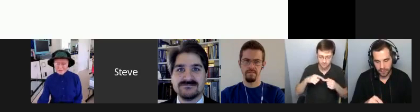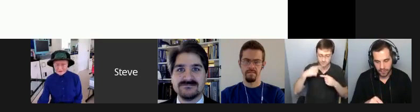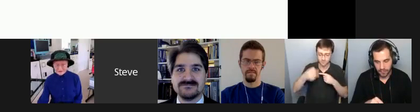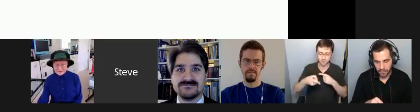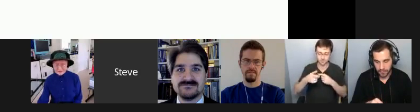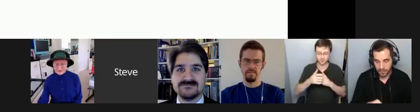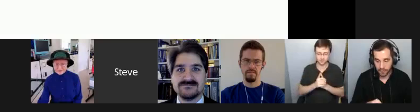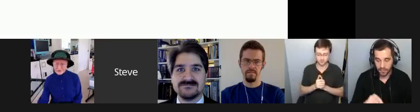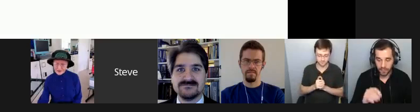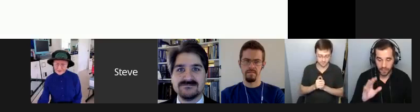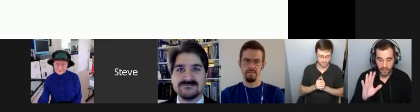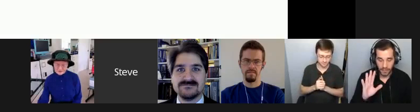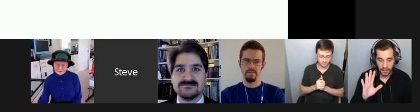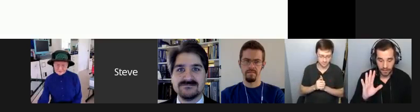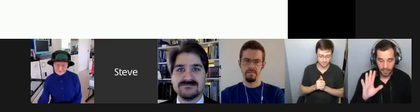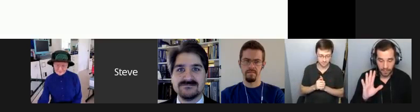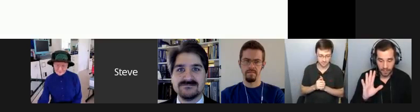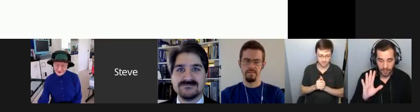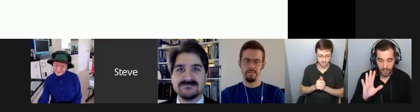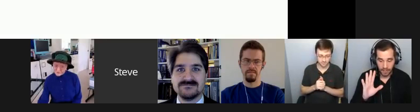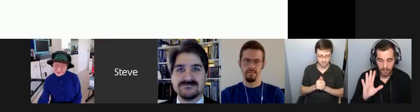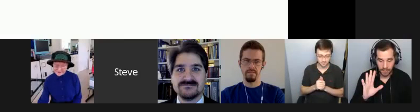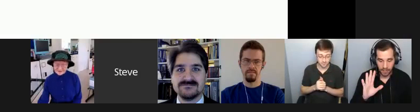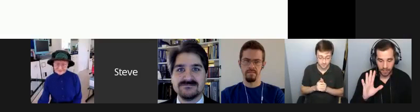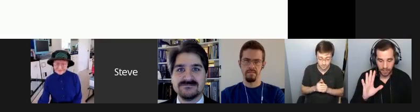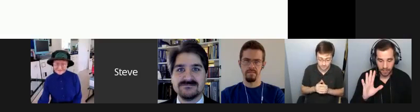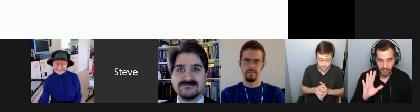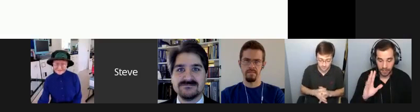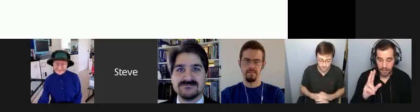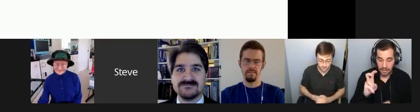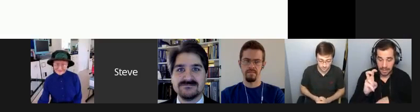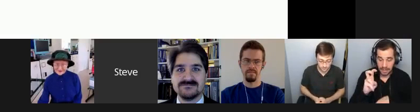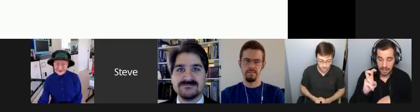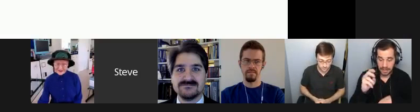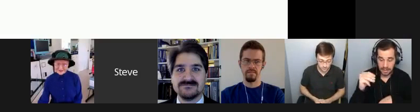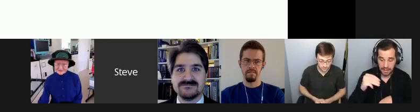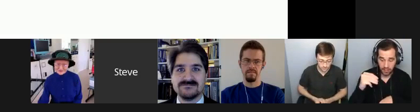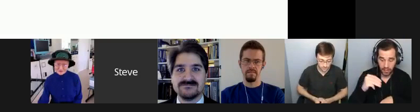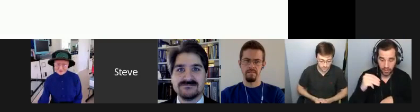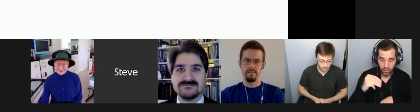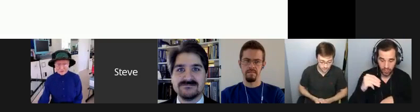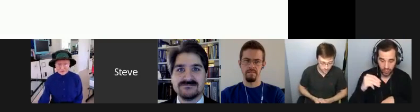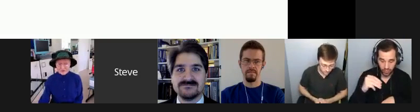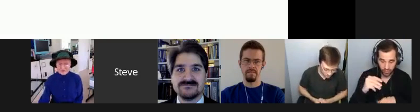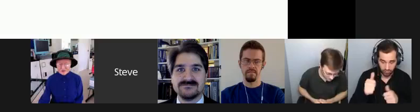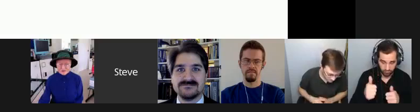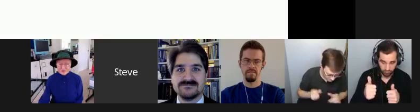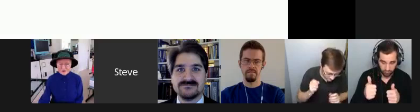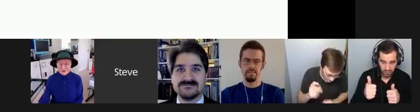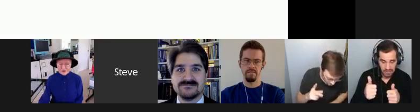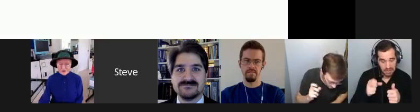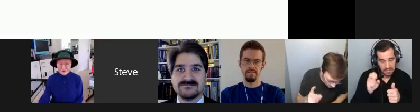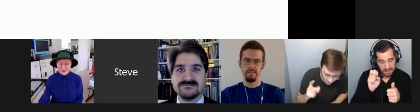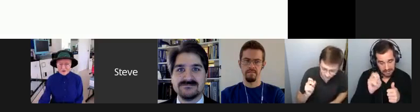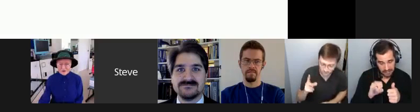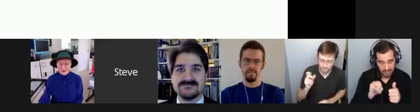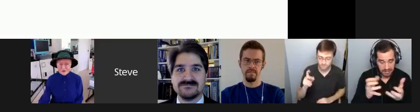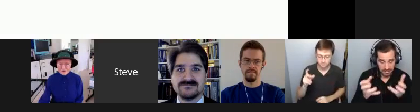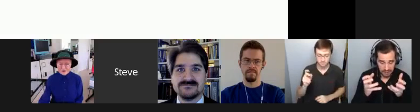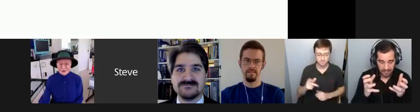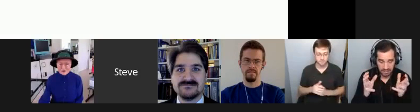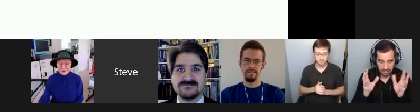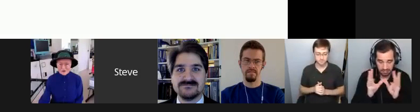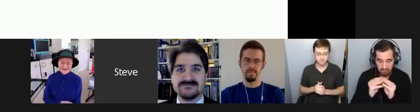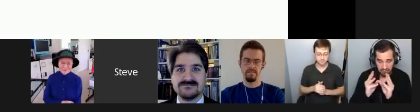I would like to say that we have 5 minutes. And so if you could finish Marcos in the next